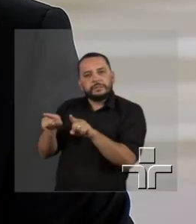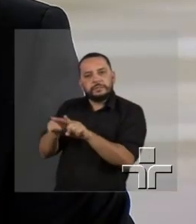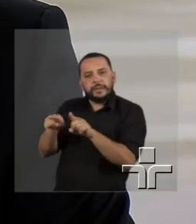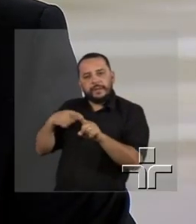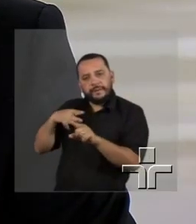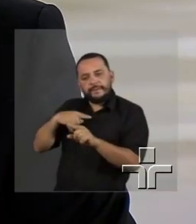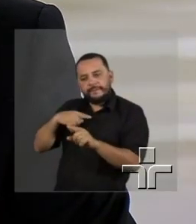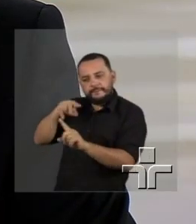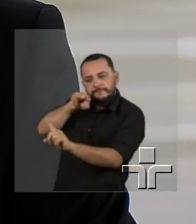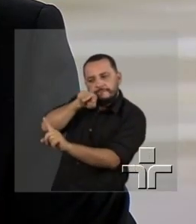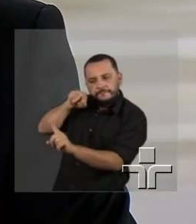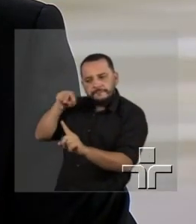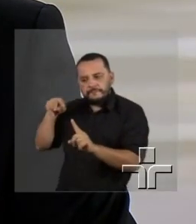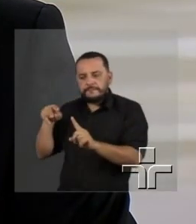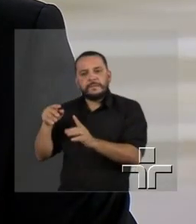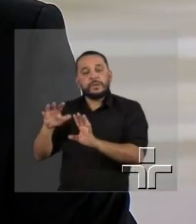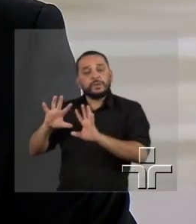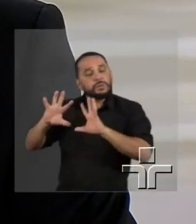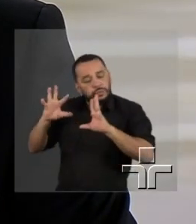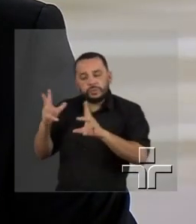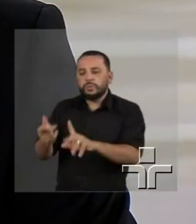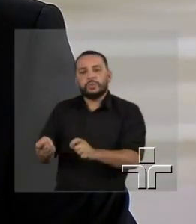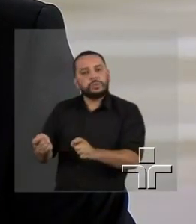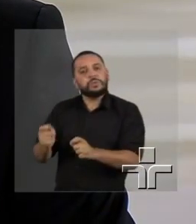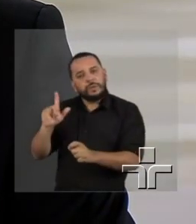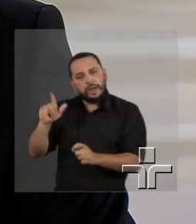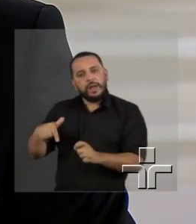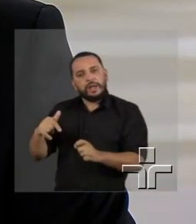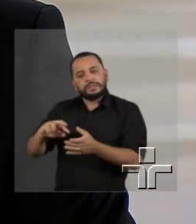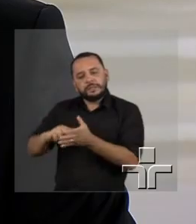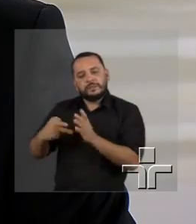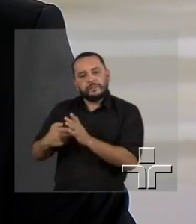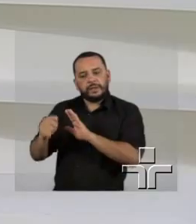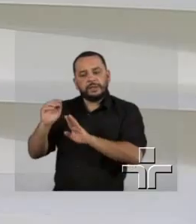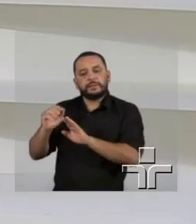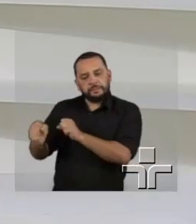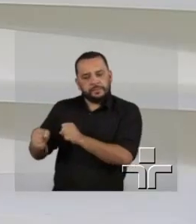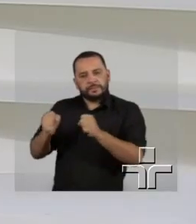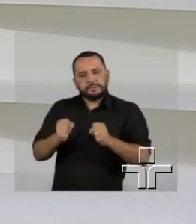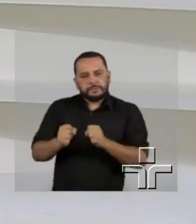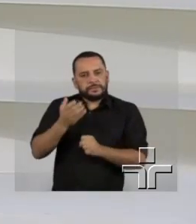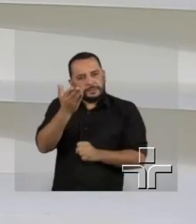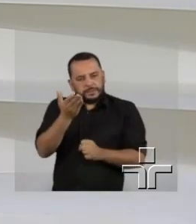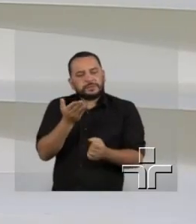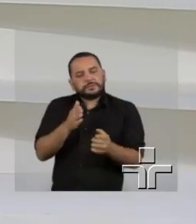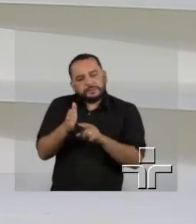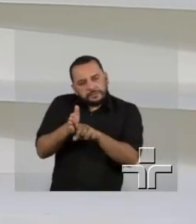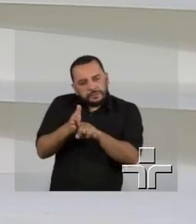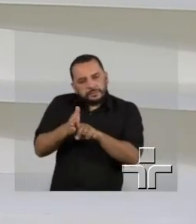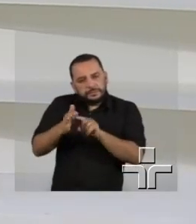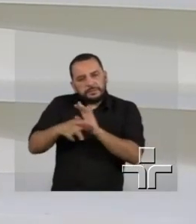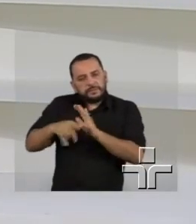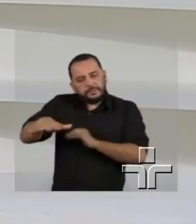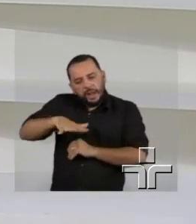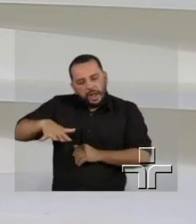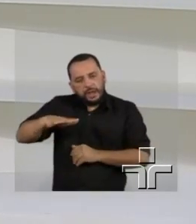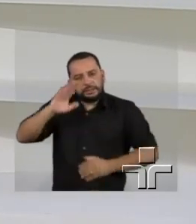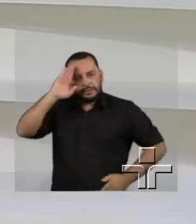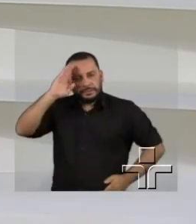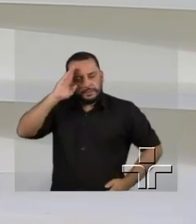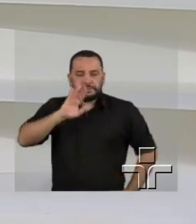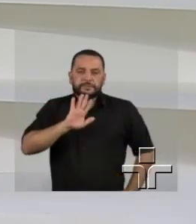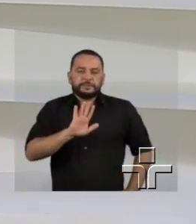crime organizado, ele não começa lá na favela, ele termina lá. Ele começava lá nas Laranjeiras. Então, você